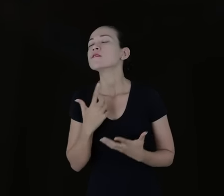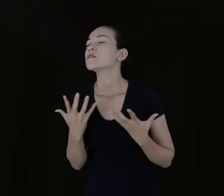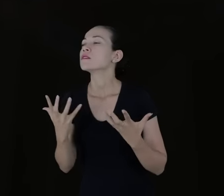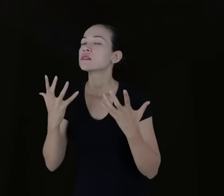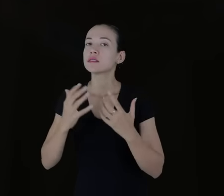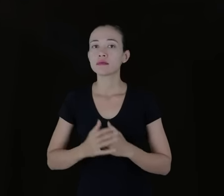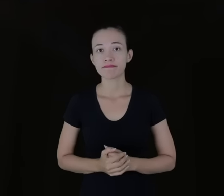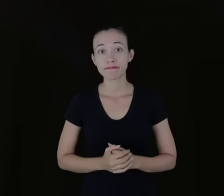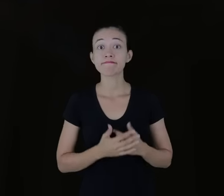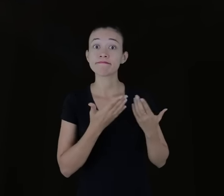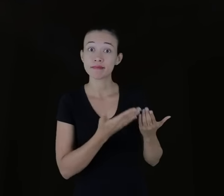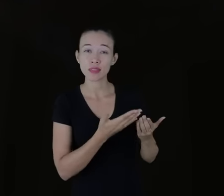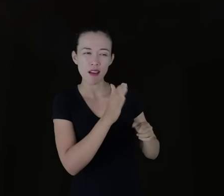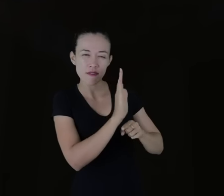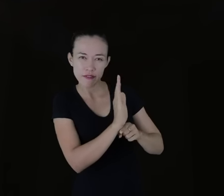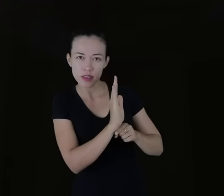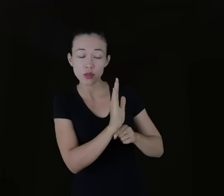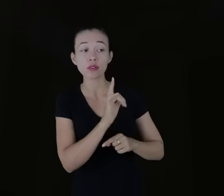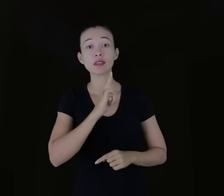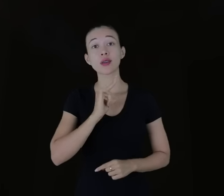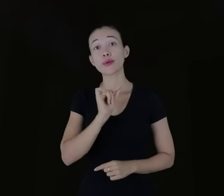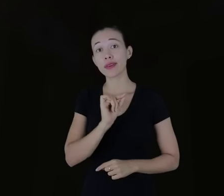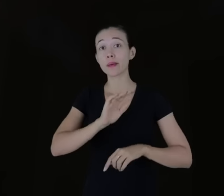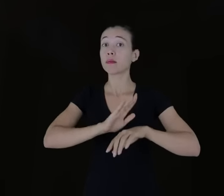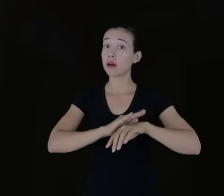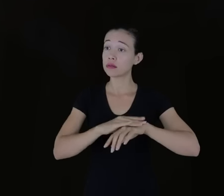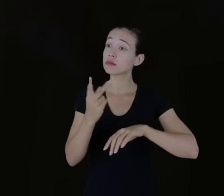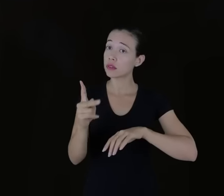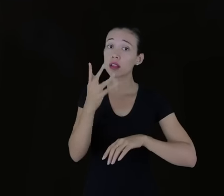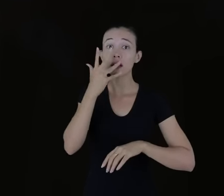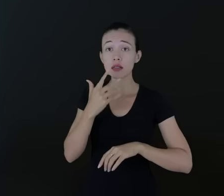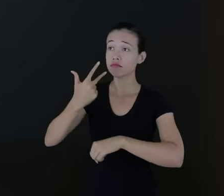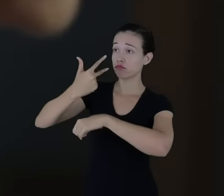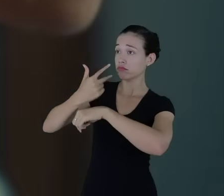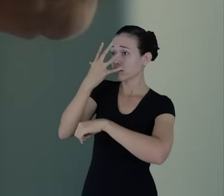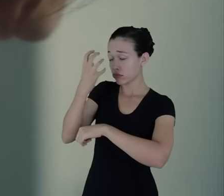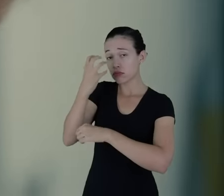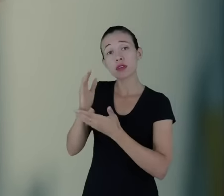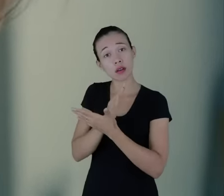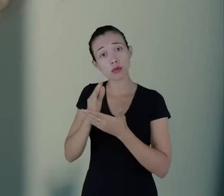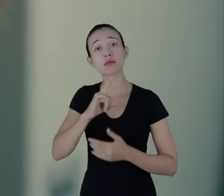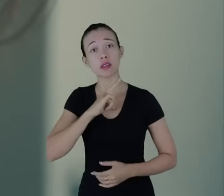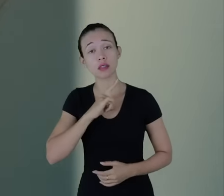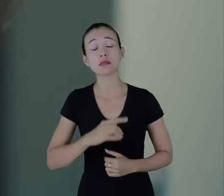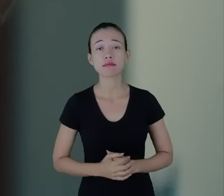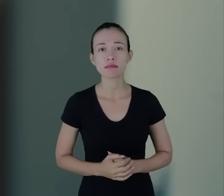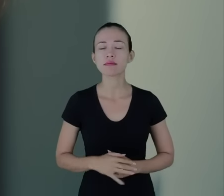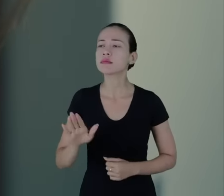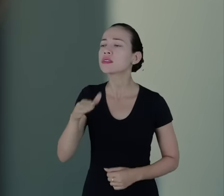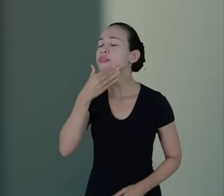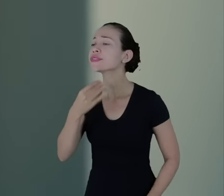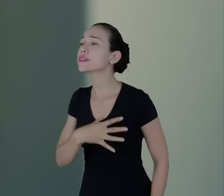aparelho foram encontradas centenas de imagens, algumas produzidas pelas próprias vítimas. As investigações indicam